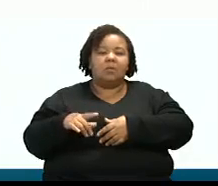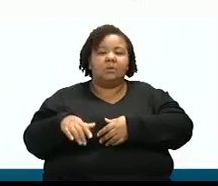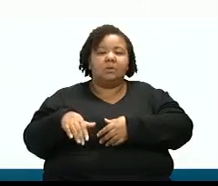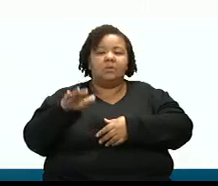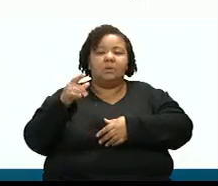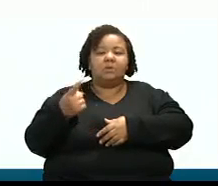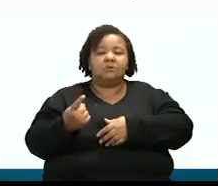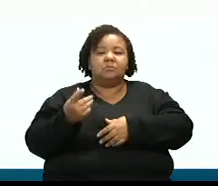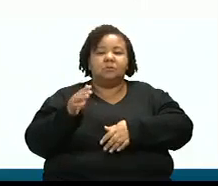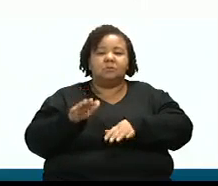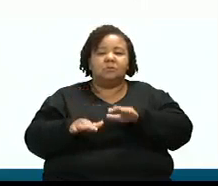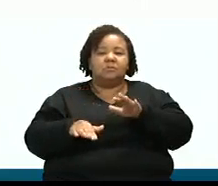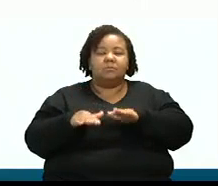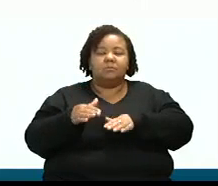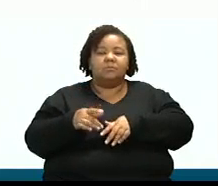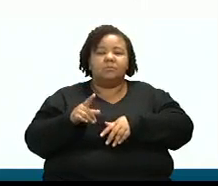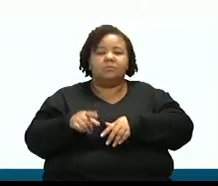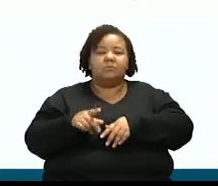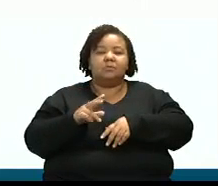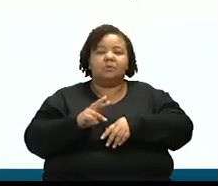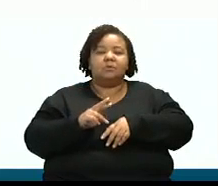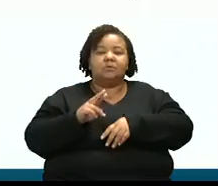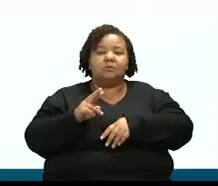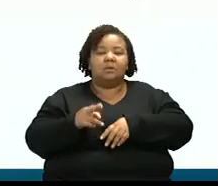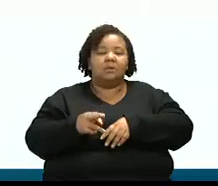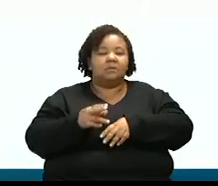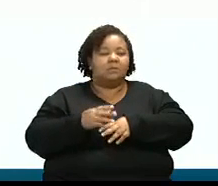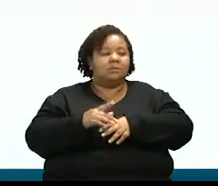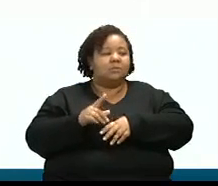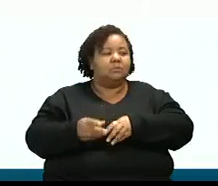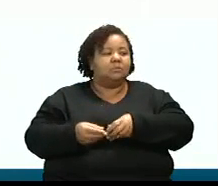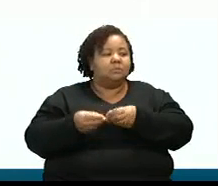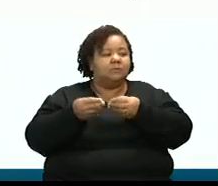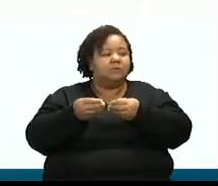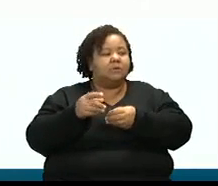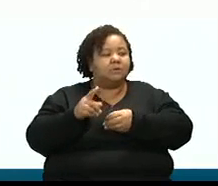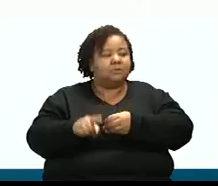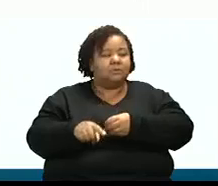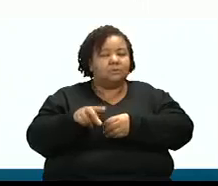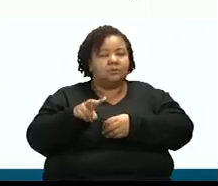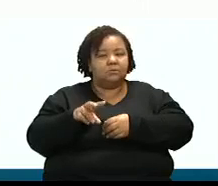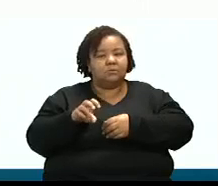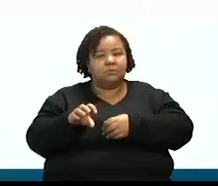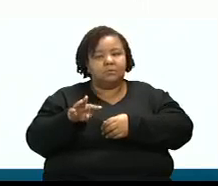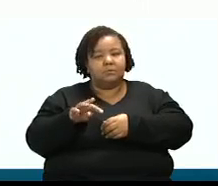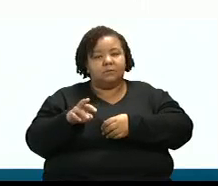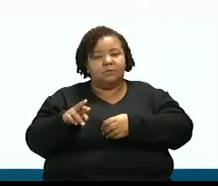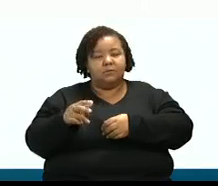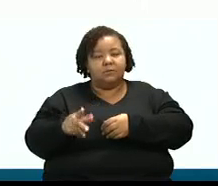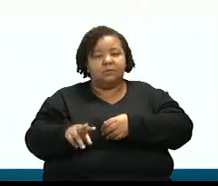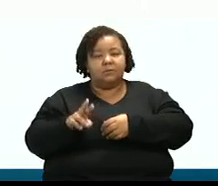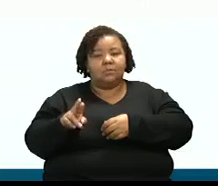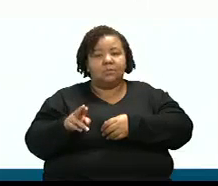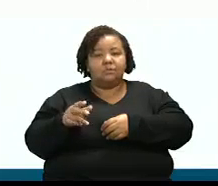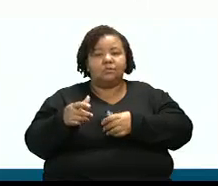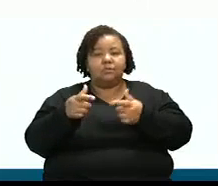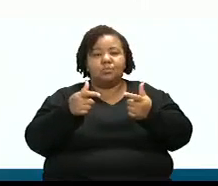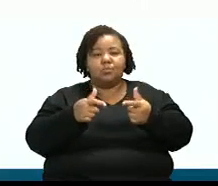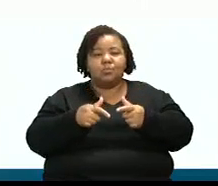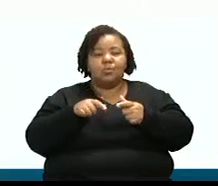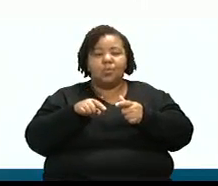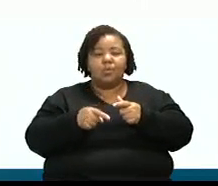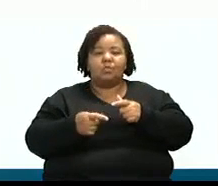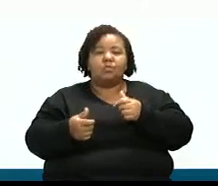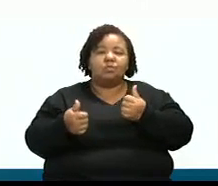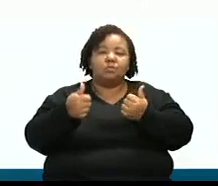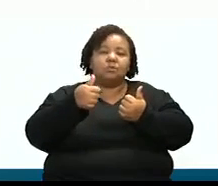variável envolvida, e o resultado fornece um vetor. Quando eu aplico no ponto, eu